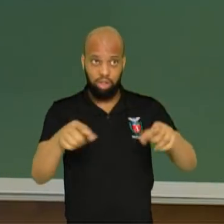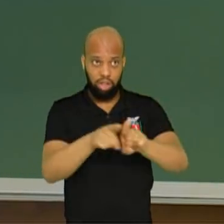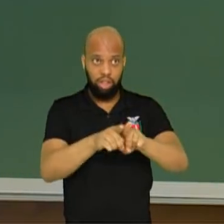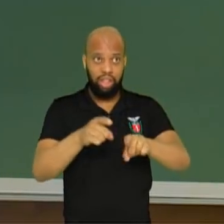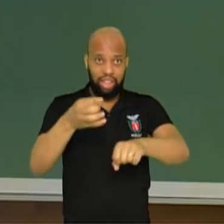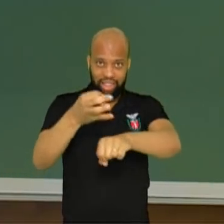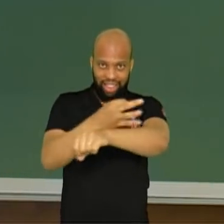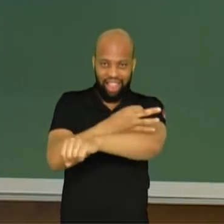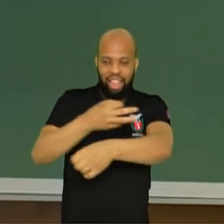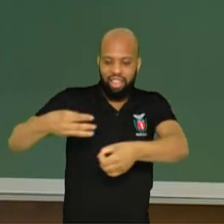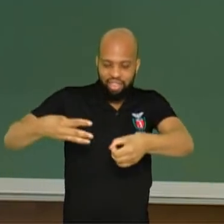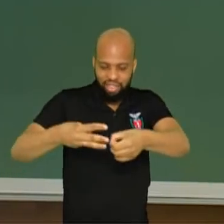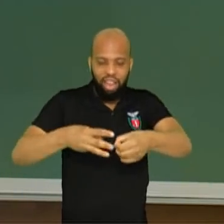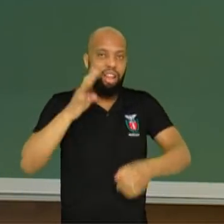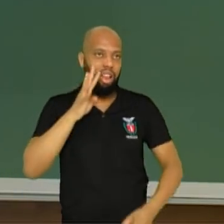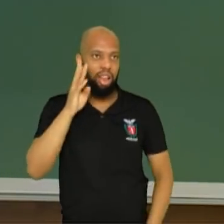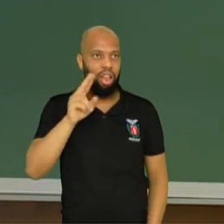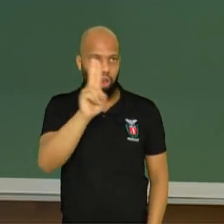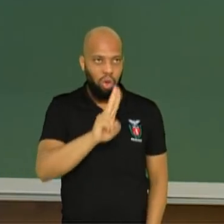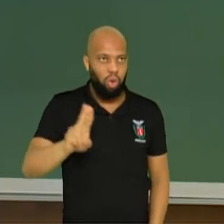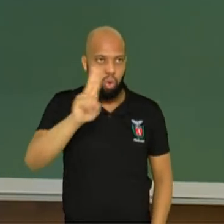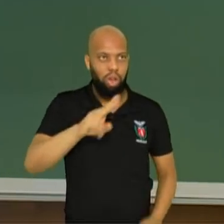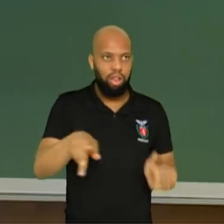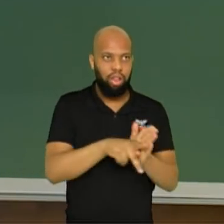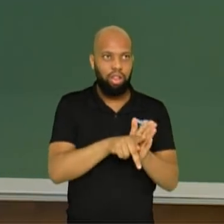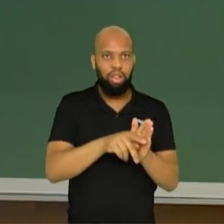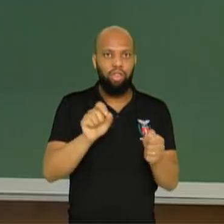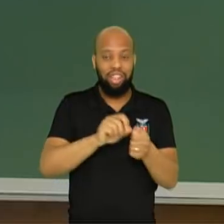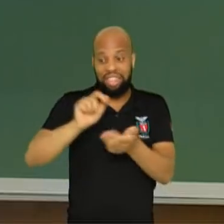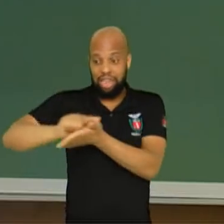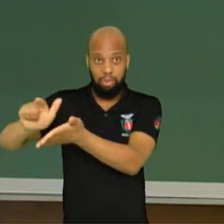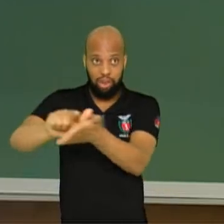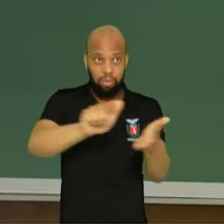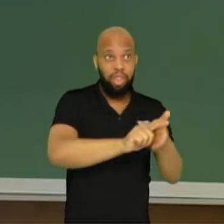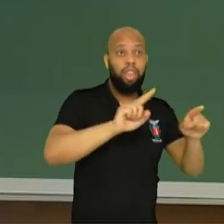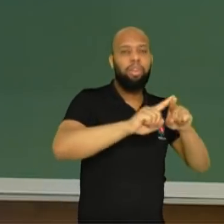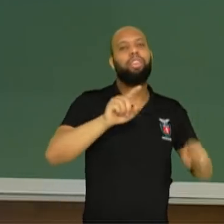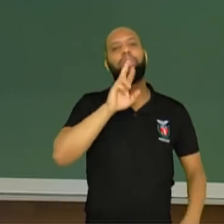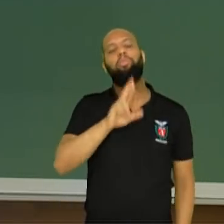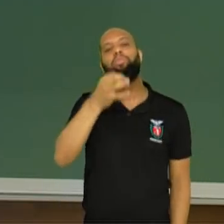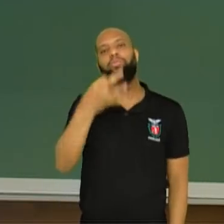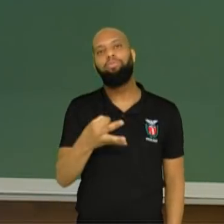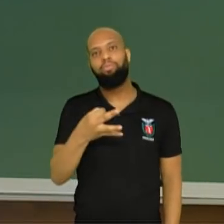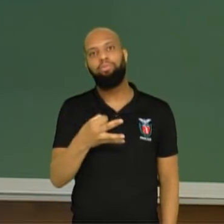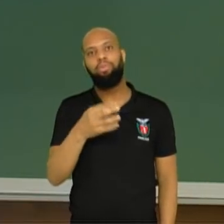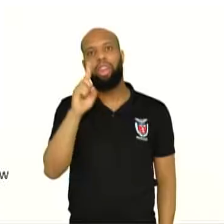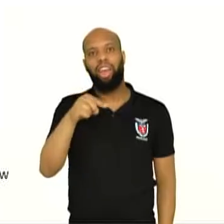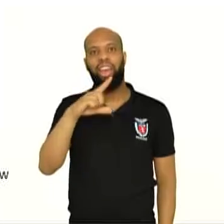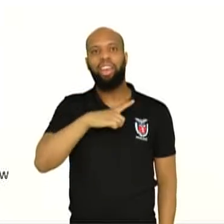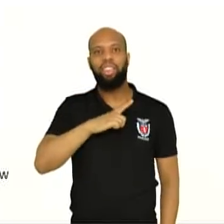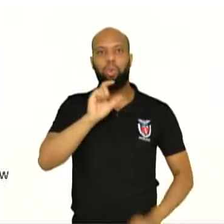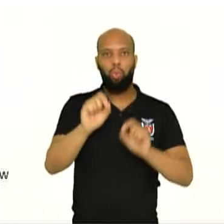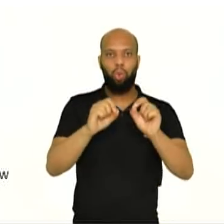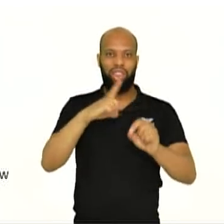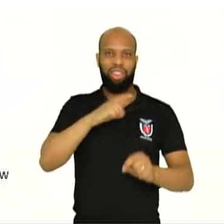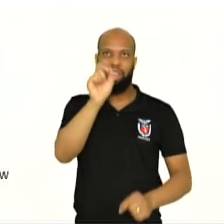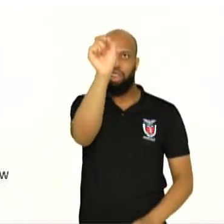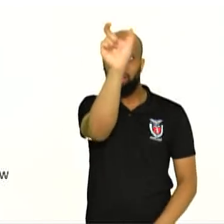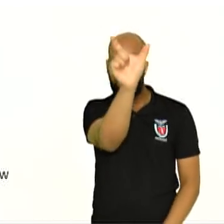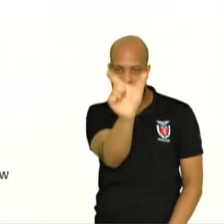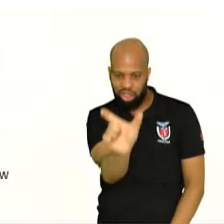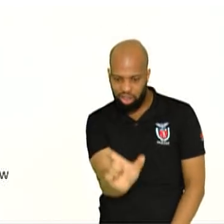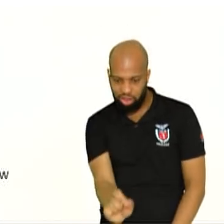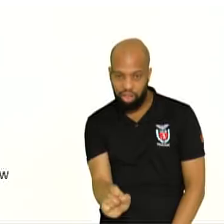aquela célula legal que usa a esponja usa na filtração, mas a abertura que ela usa para eliminar